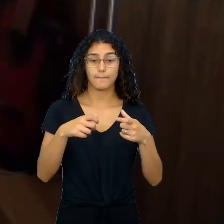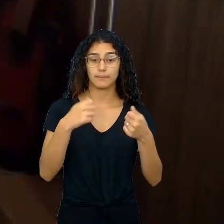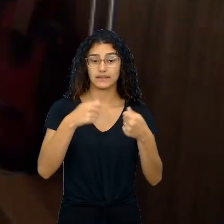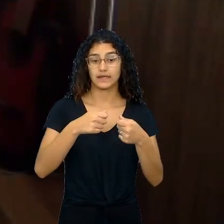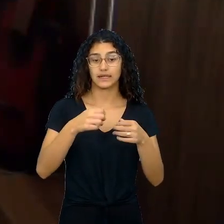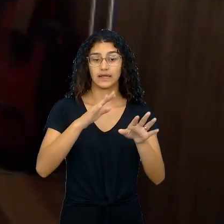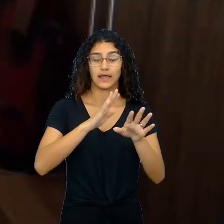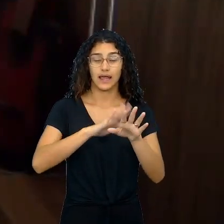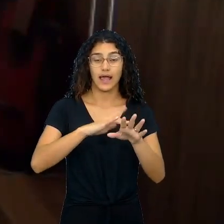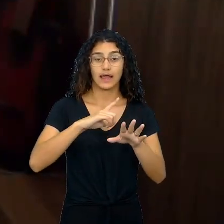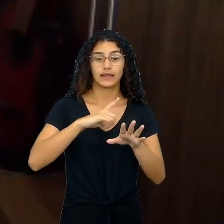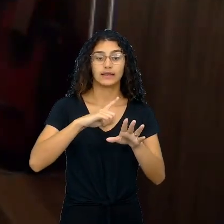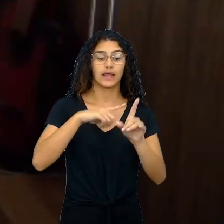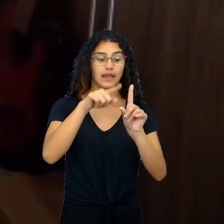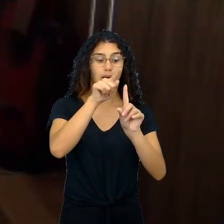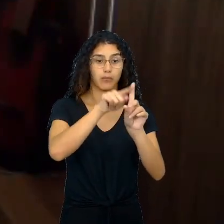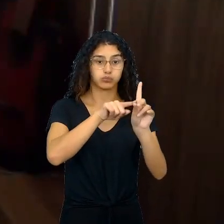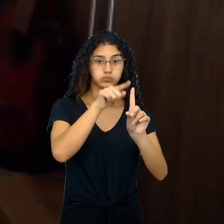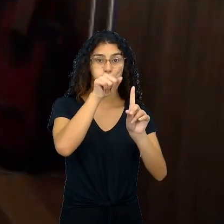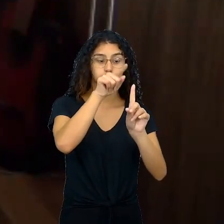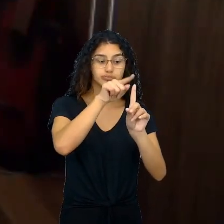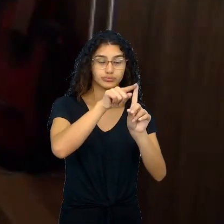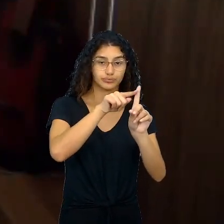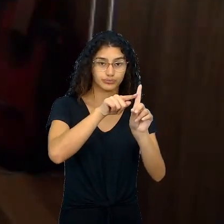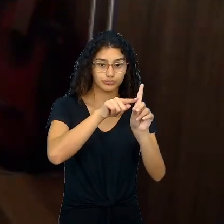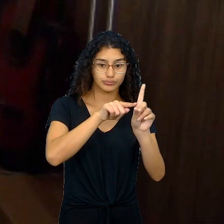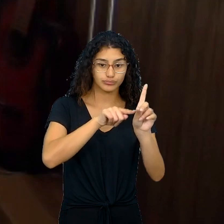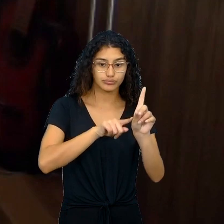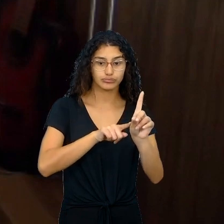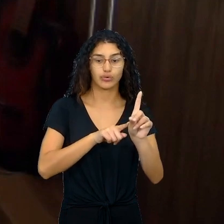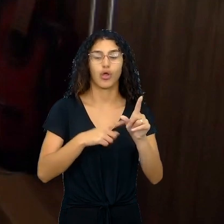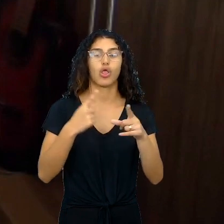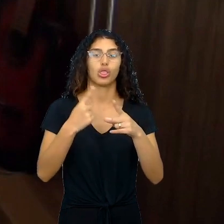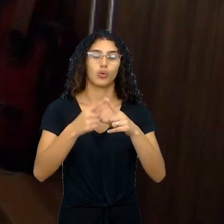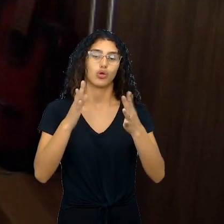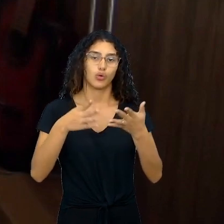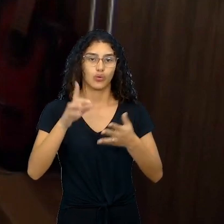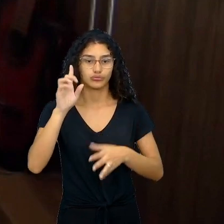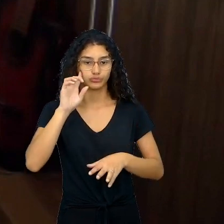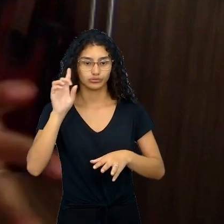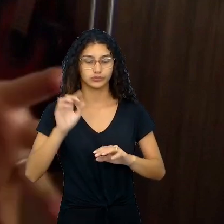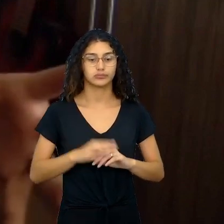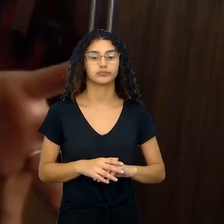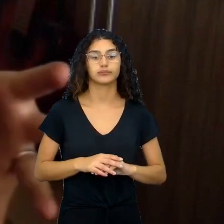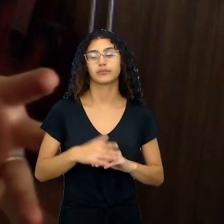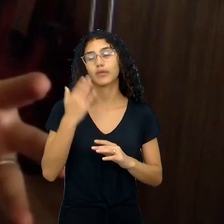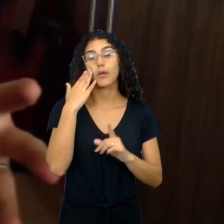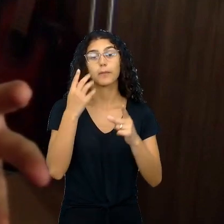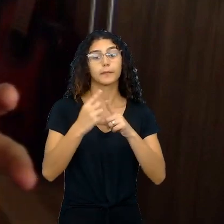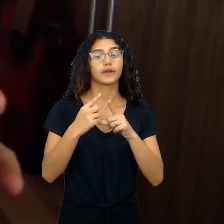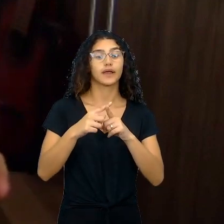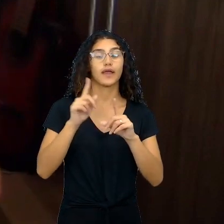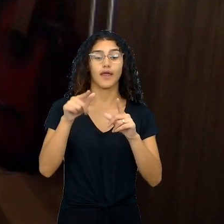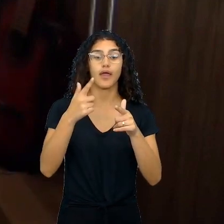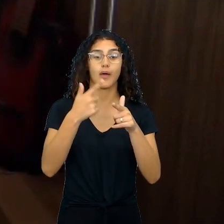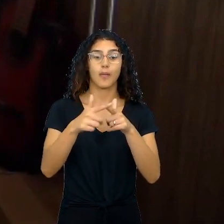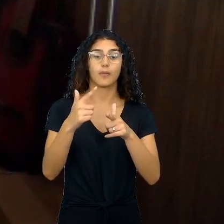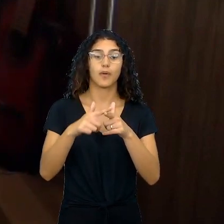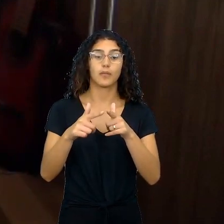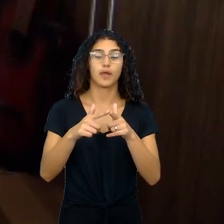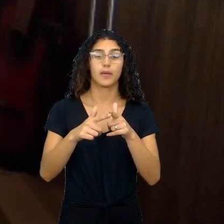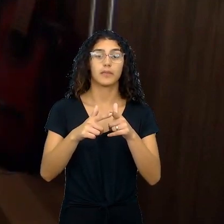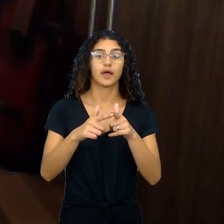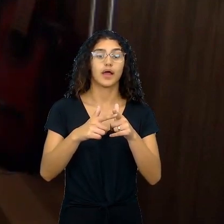temperaturas muito abaixo do que estão tendo atualmente. Isso, vocês sabem, uma das consequências é a redução da camada